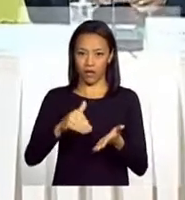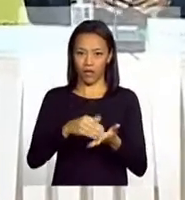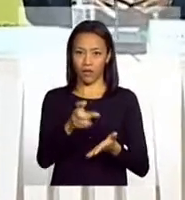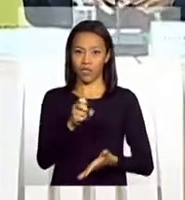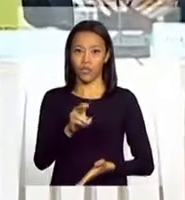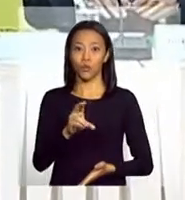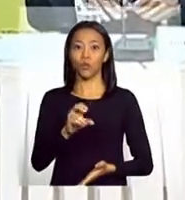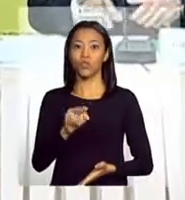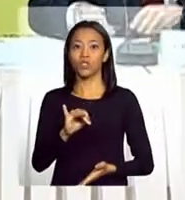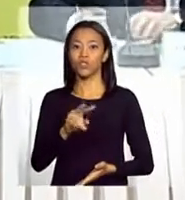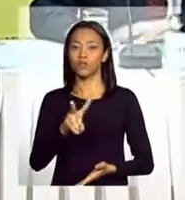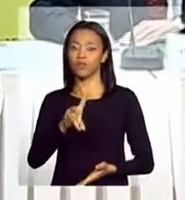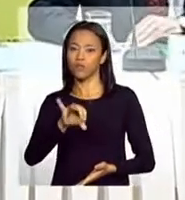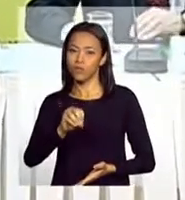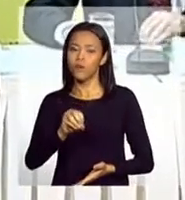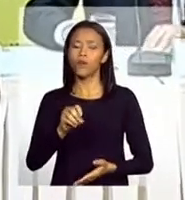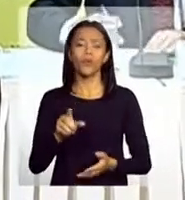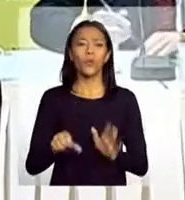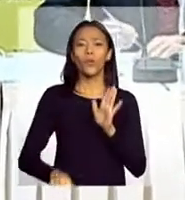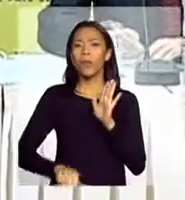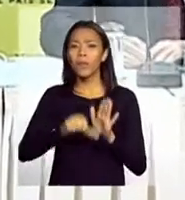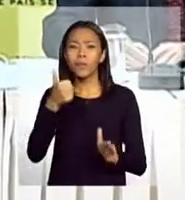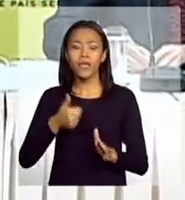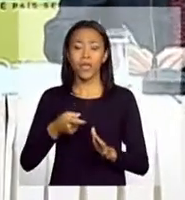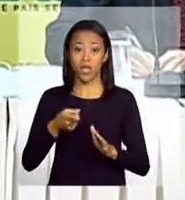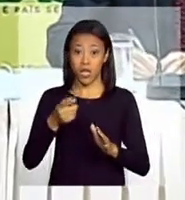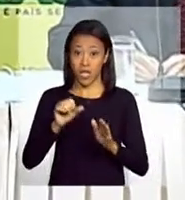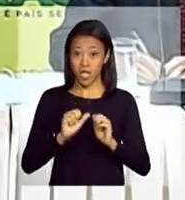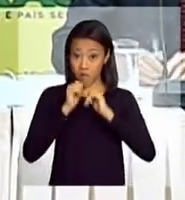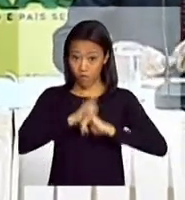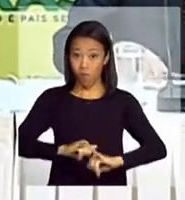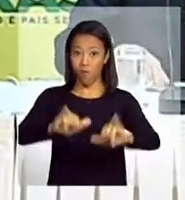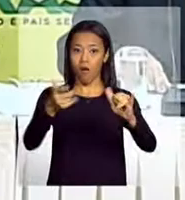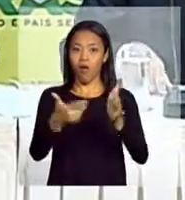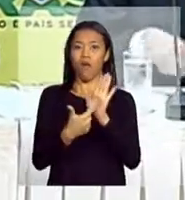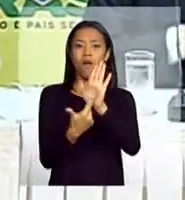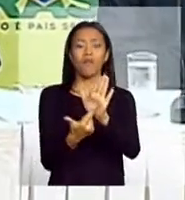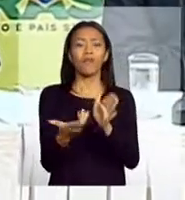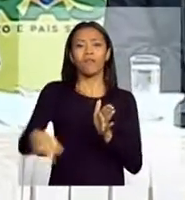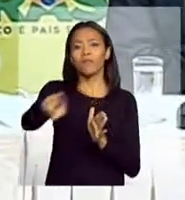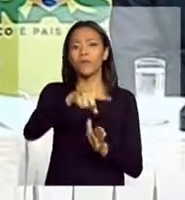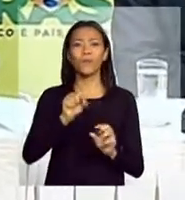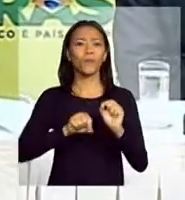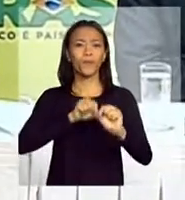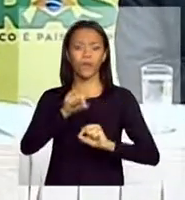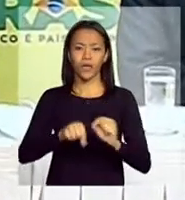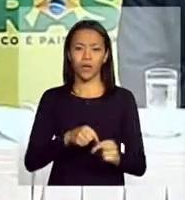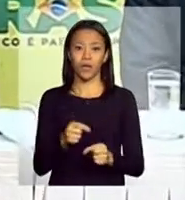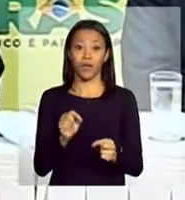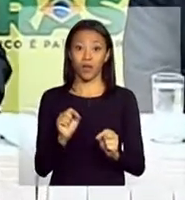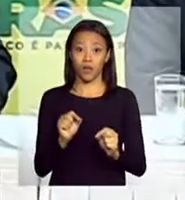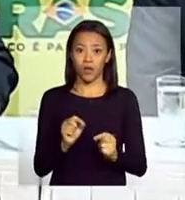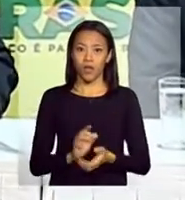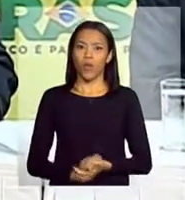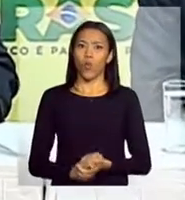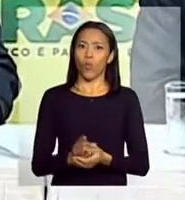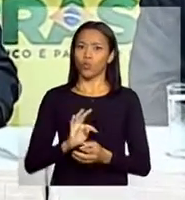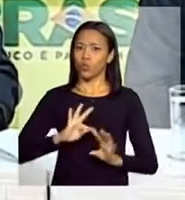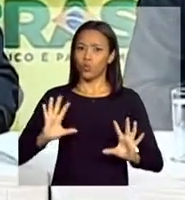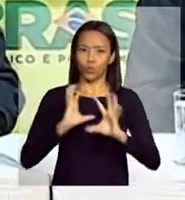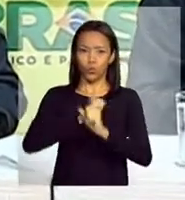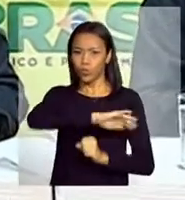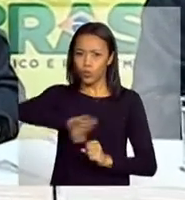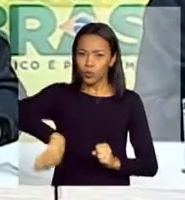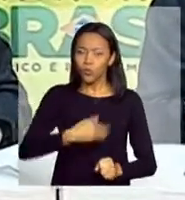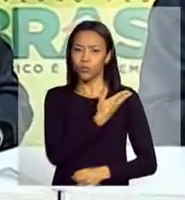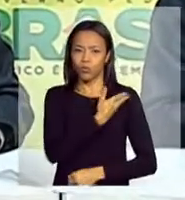então o primeiro dado que nós queremos apresentar é o crescimento do investimento público total